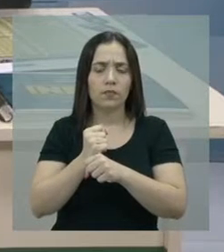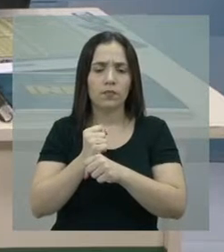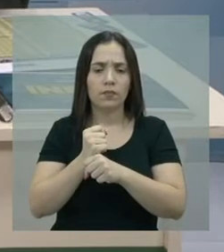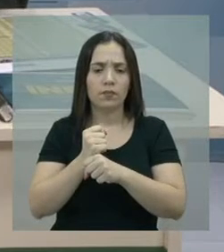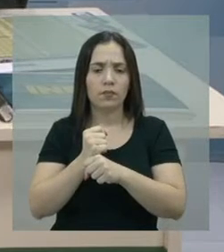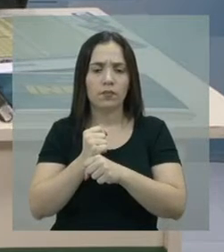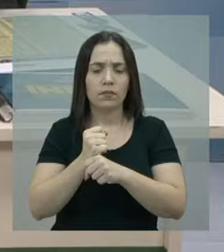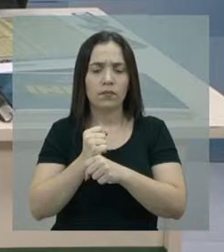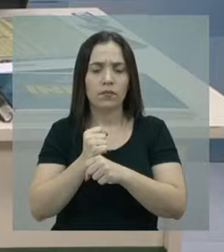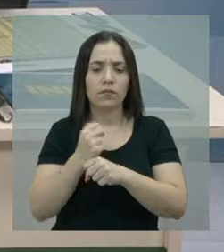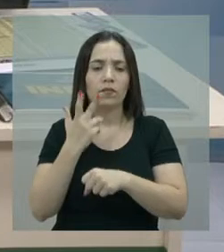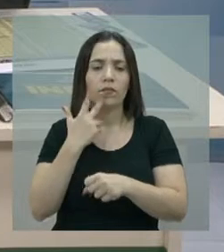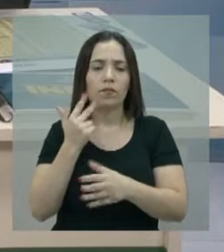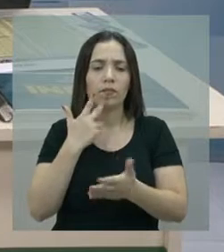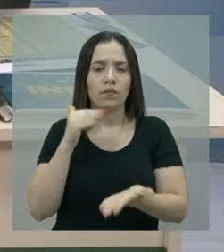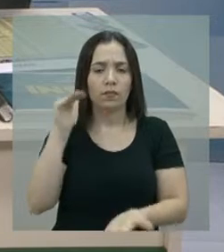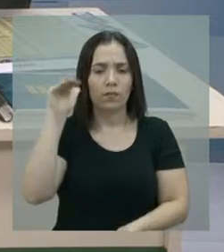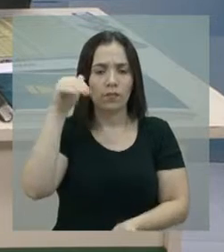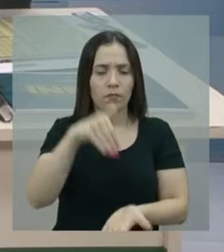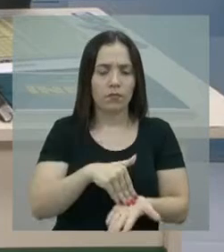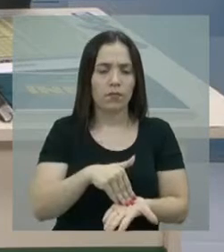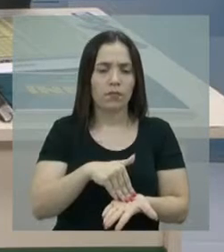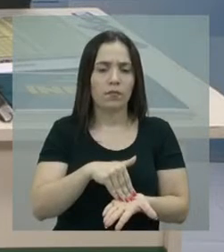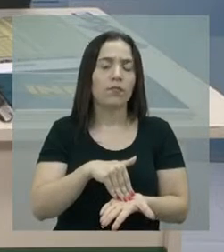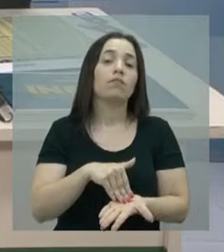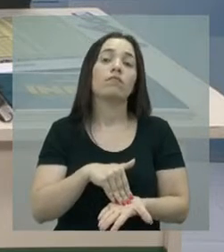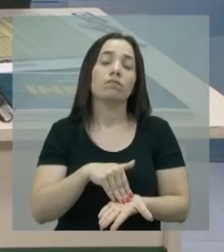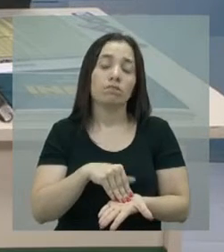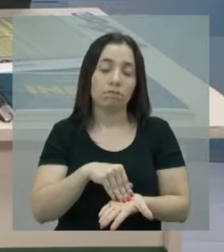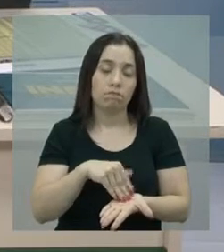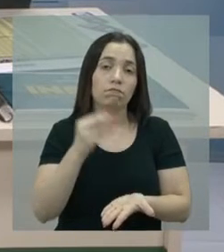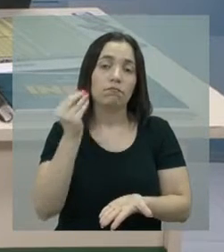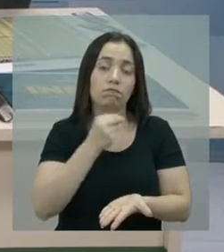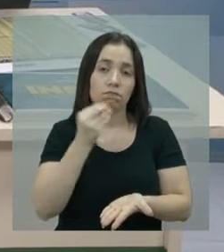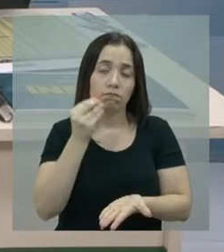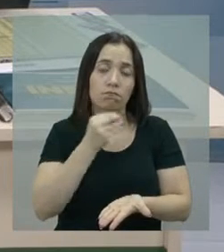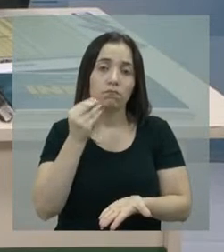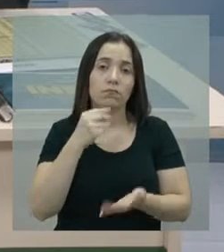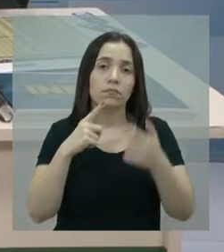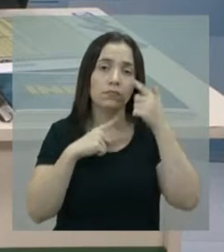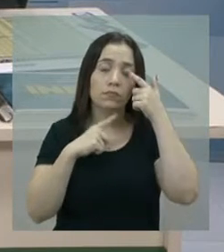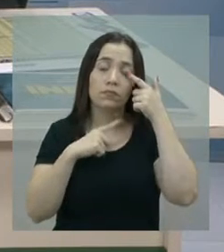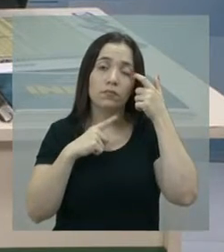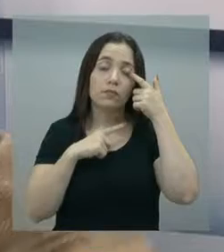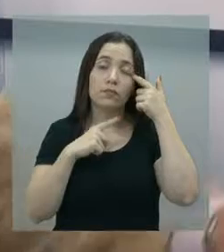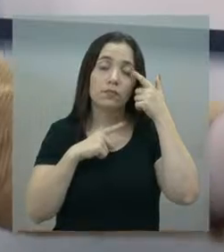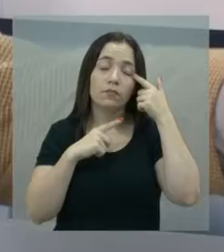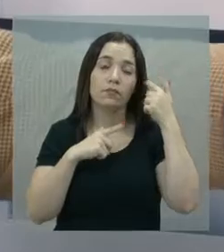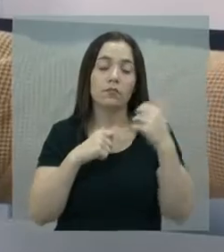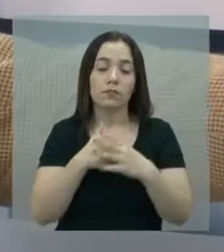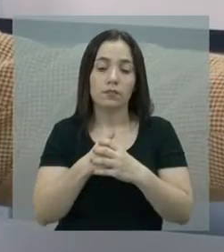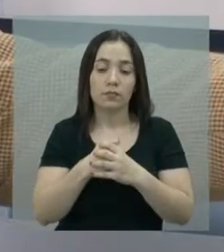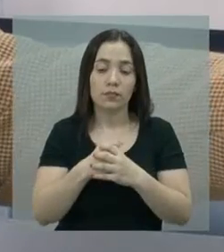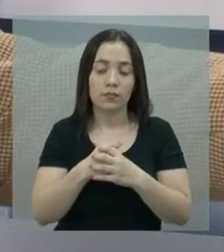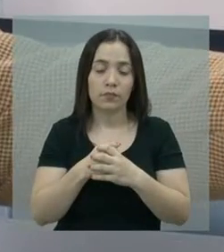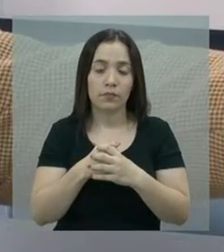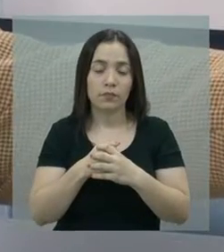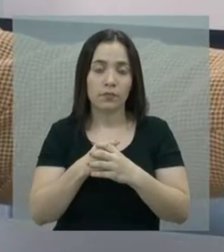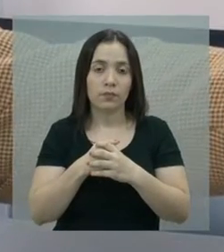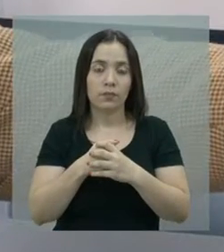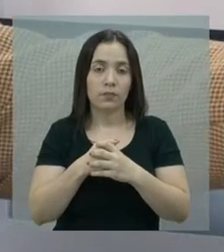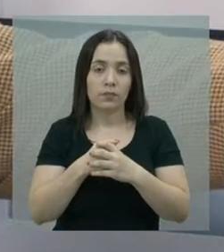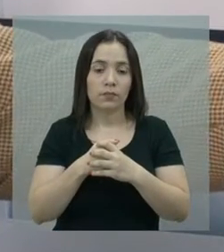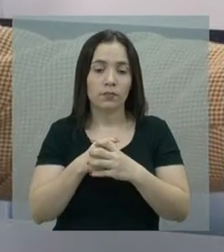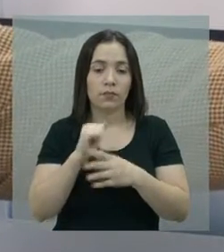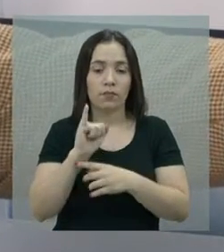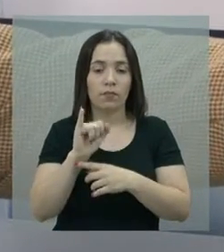era aqui, na ponta. Fortaleza tinha, não sei se foi a avaliação do IDEB, eu acho que